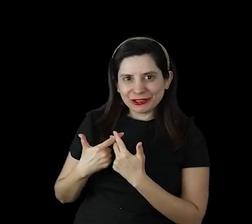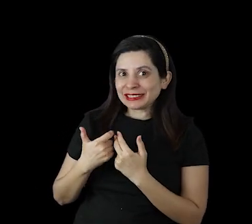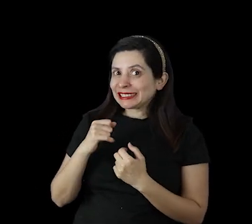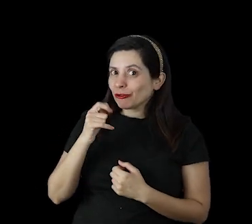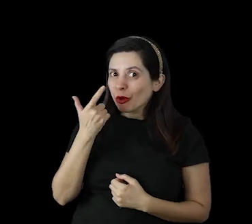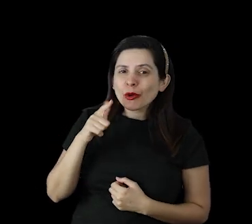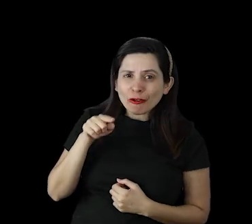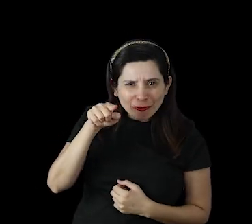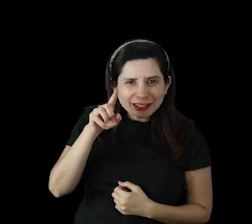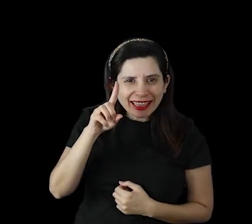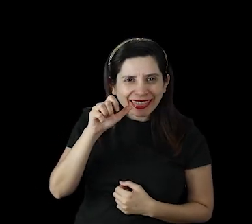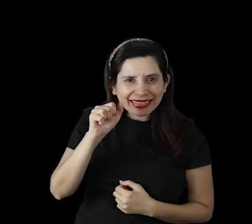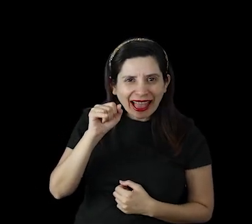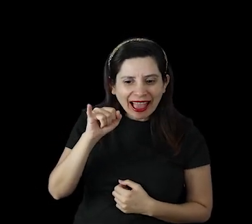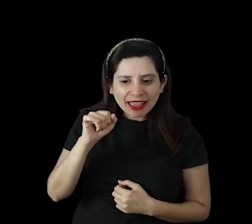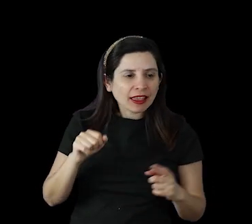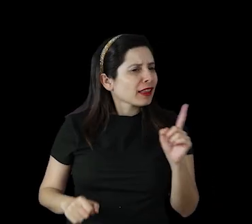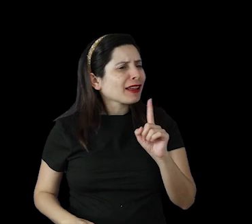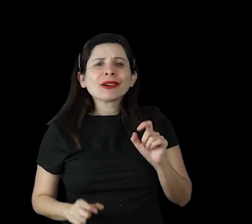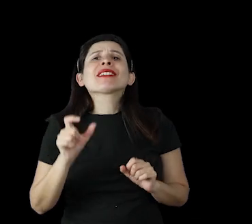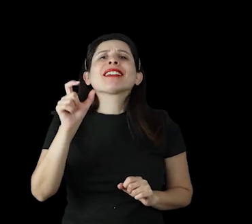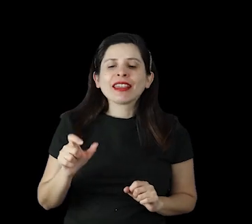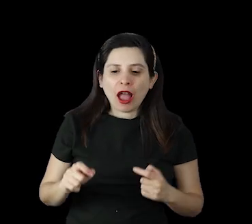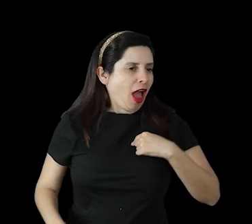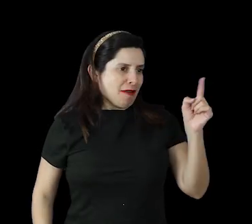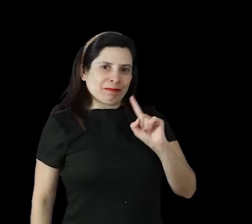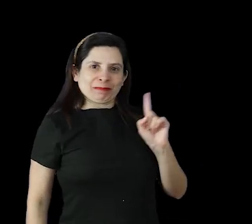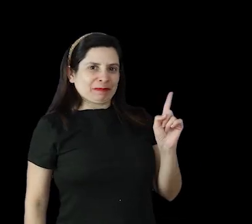outra, foi você, Dai? Não, quem foi? não fui eu não.